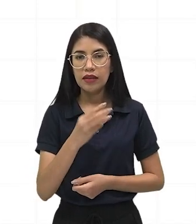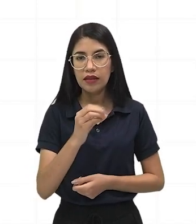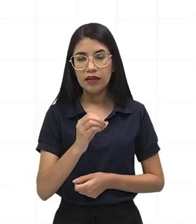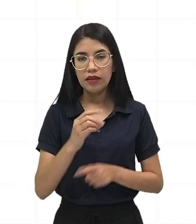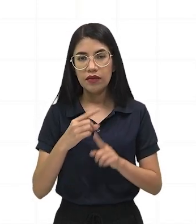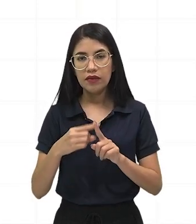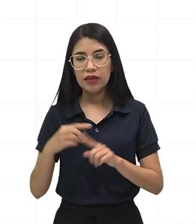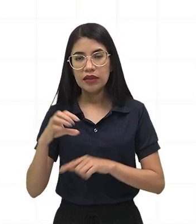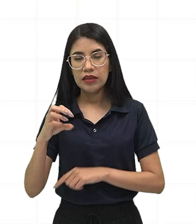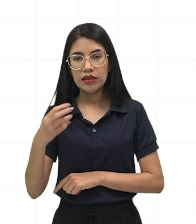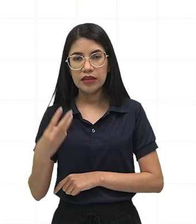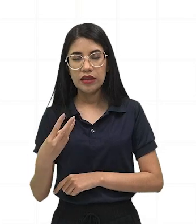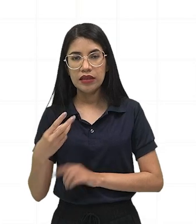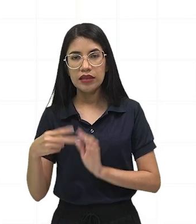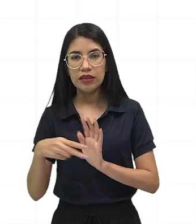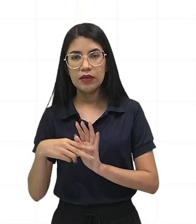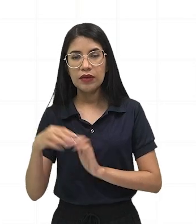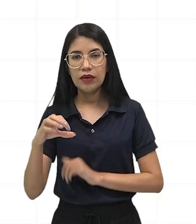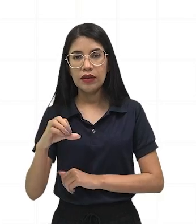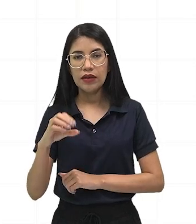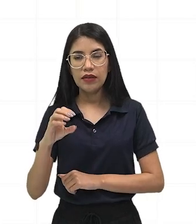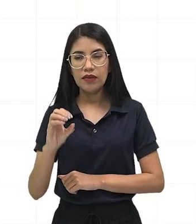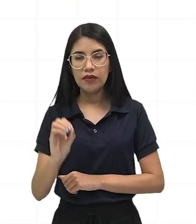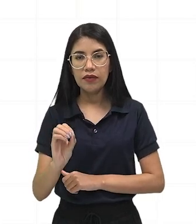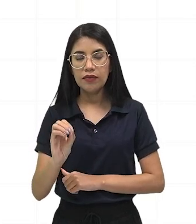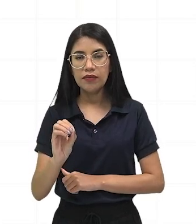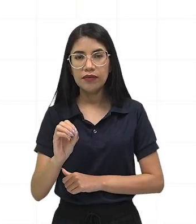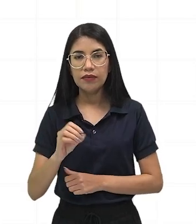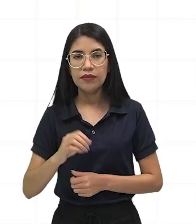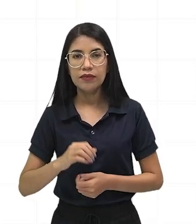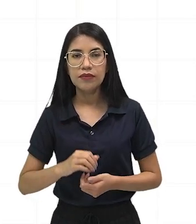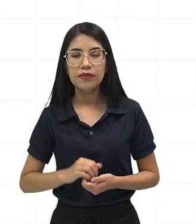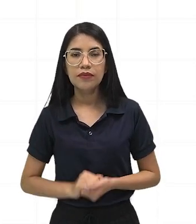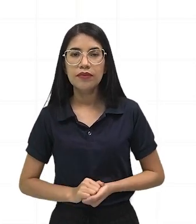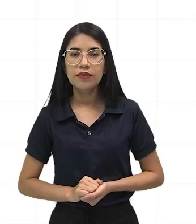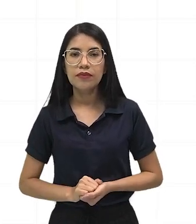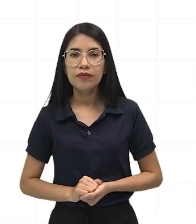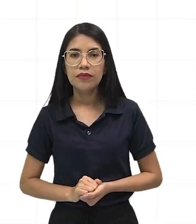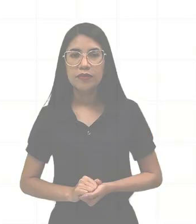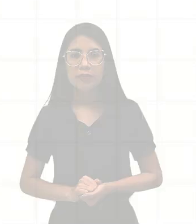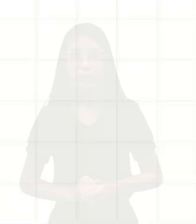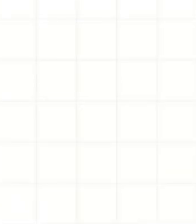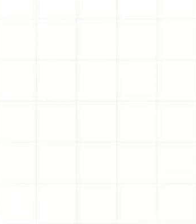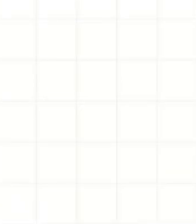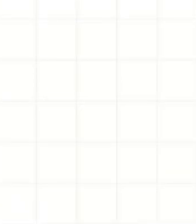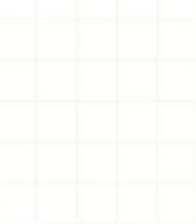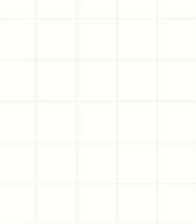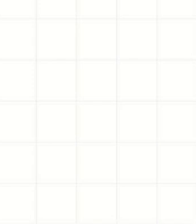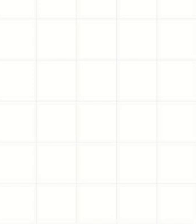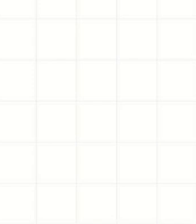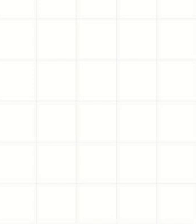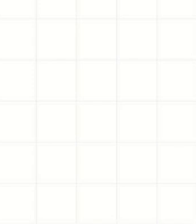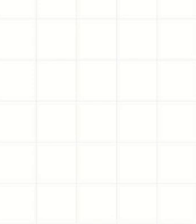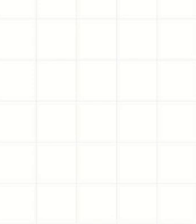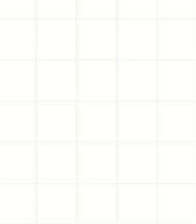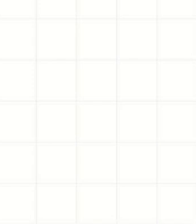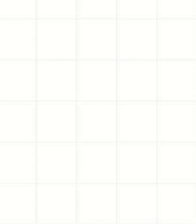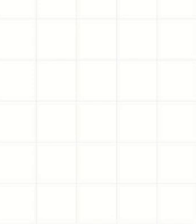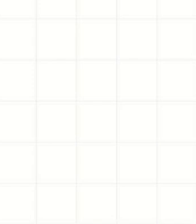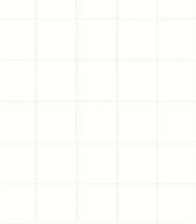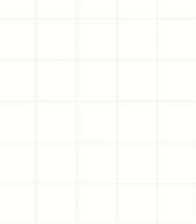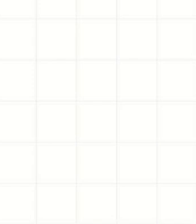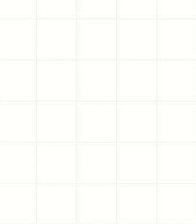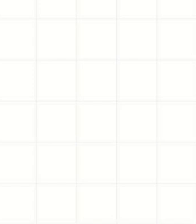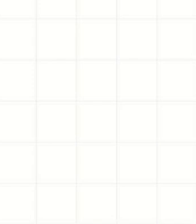a 90. D igual a 30 vezes, ó, O T, quem é o T? T é